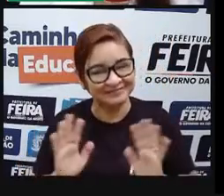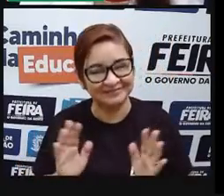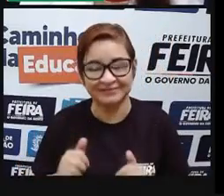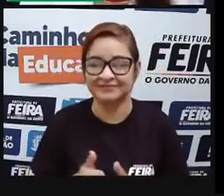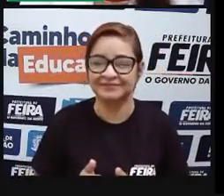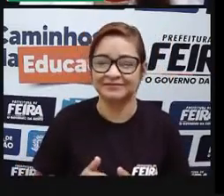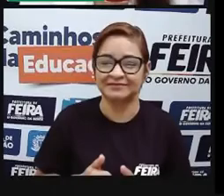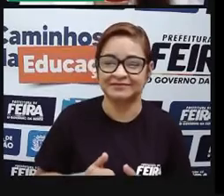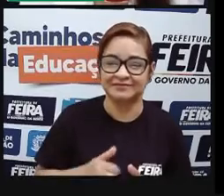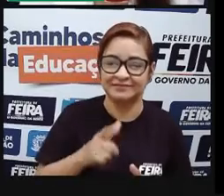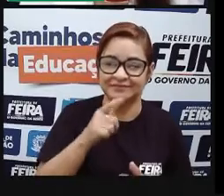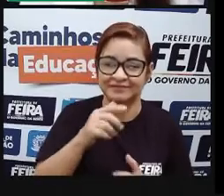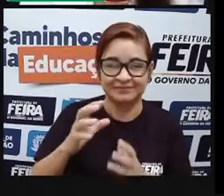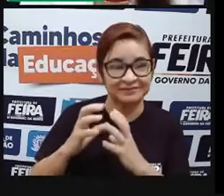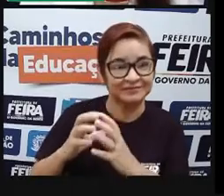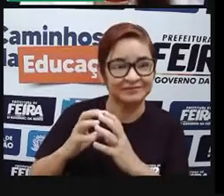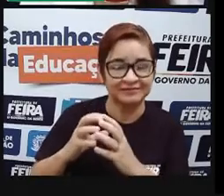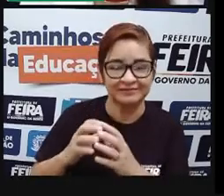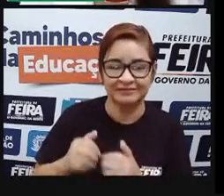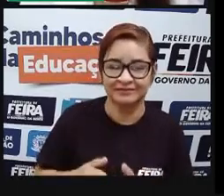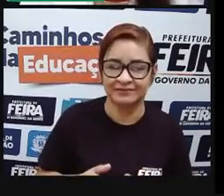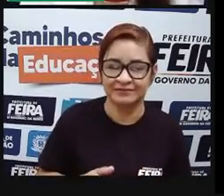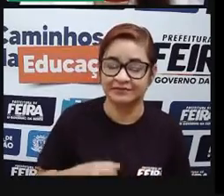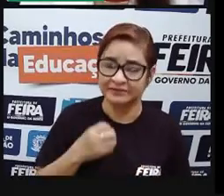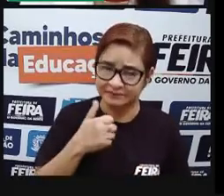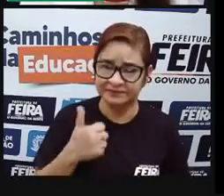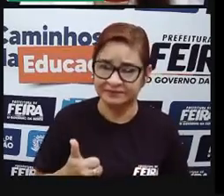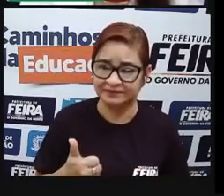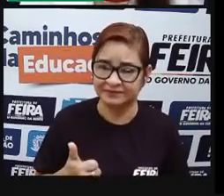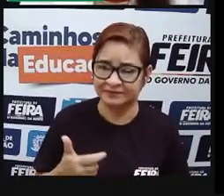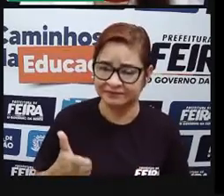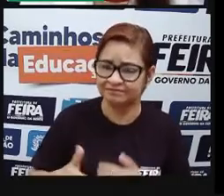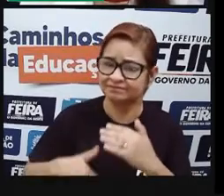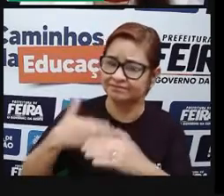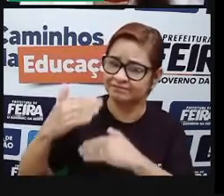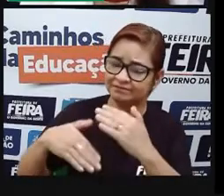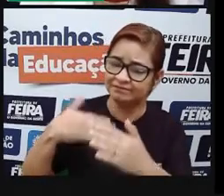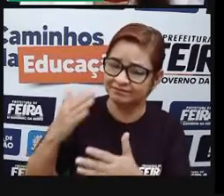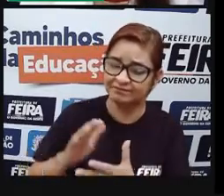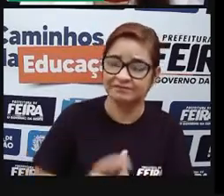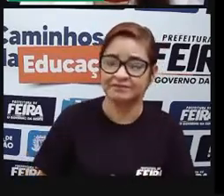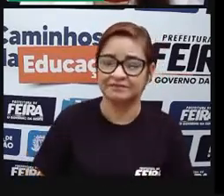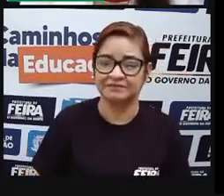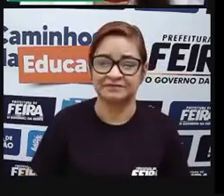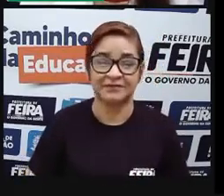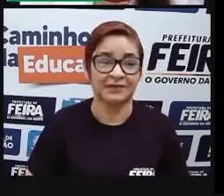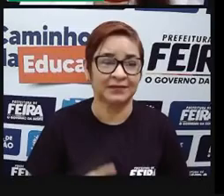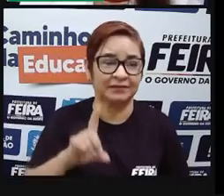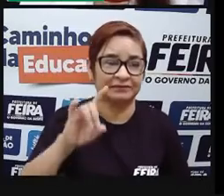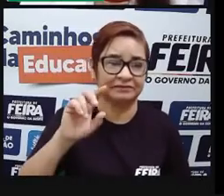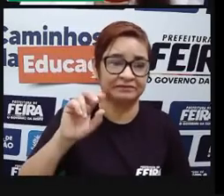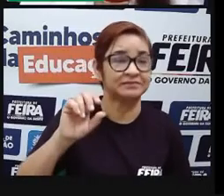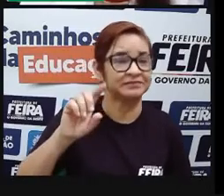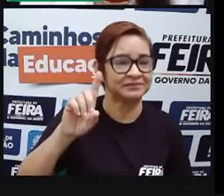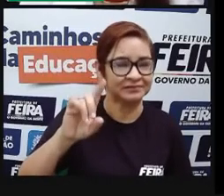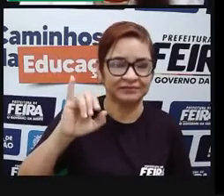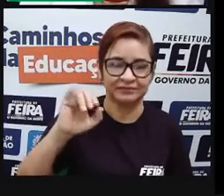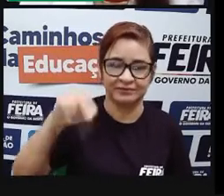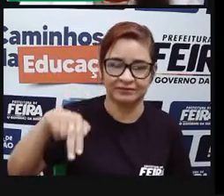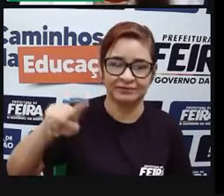coisa aí qual é seu nome Roberto Roberto você vende coco há muito tempo para vir Gil do vovô e depois que